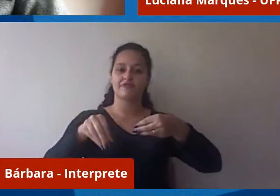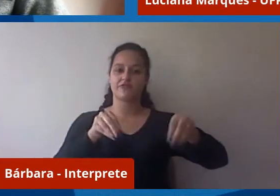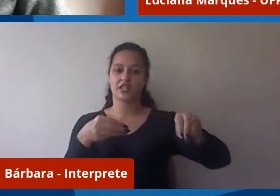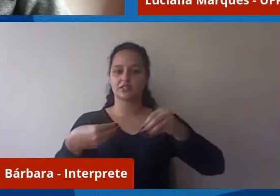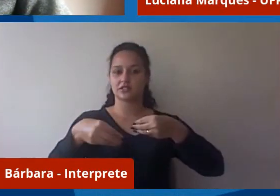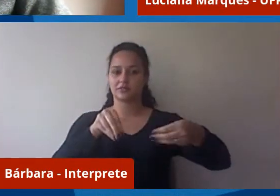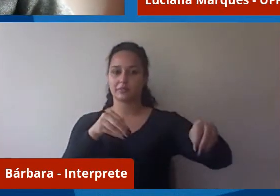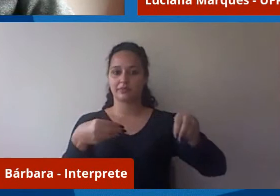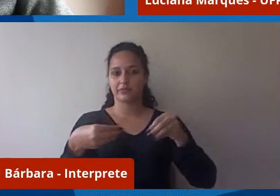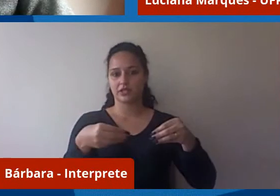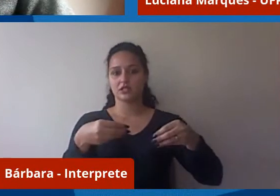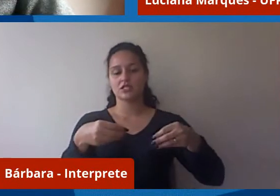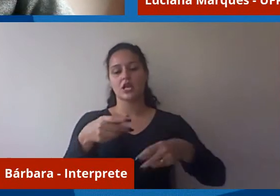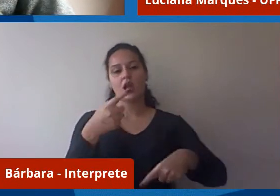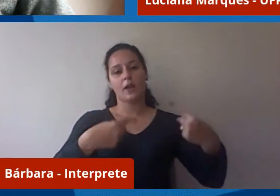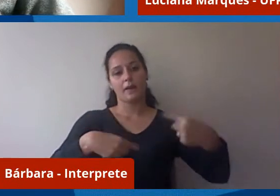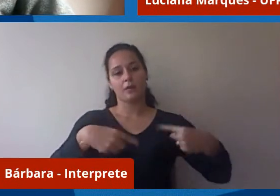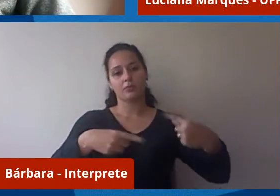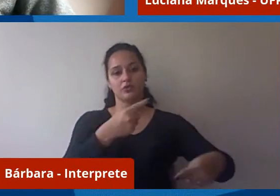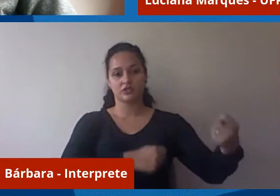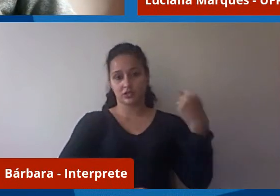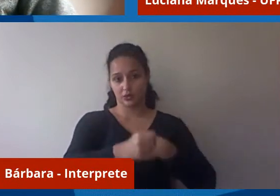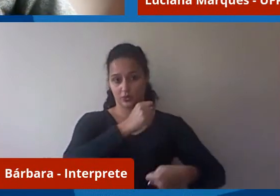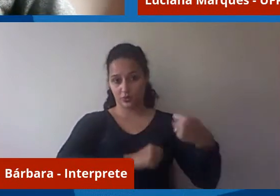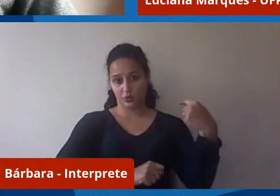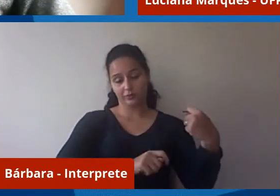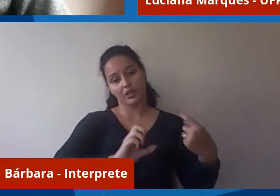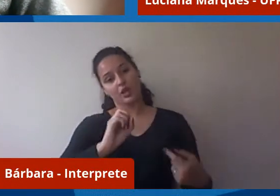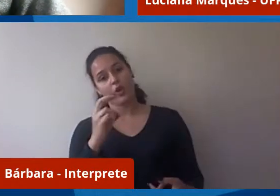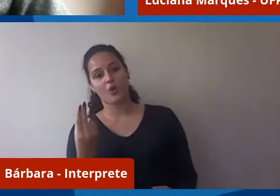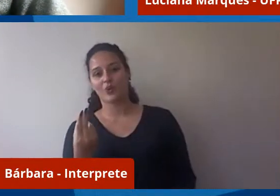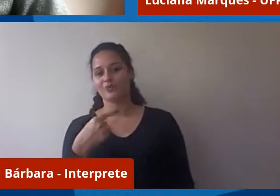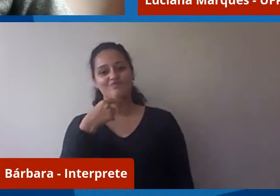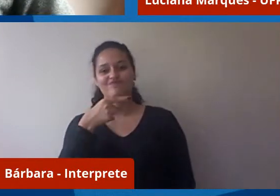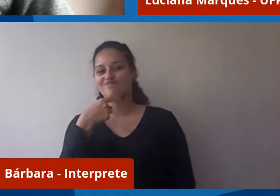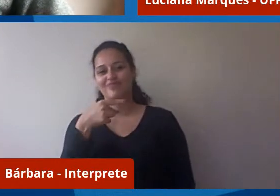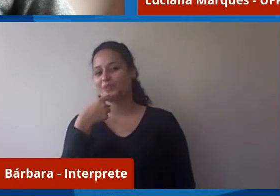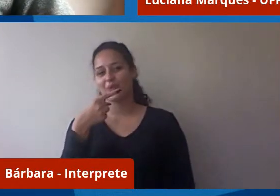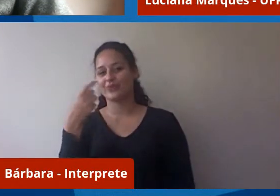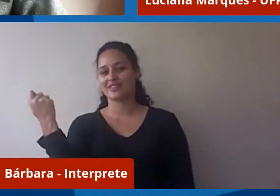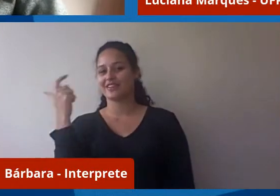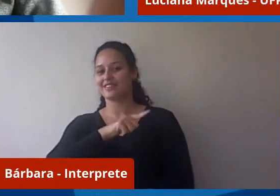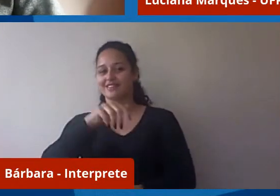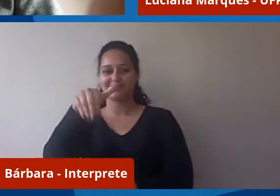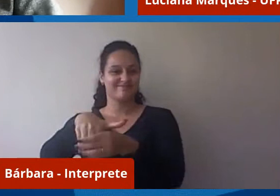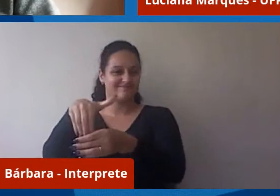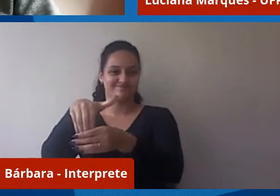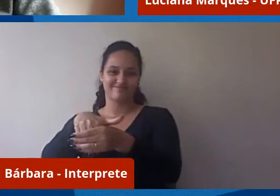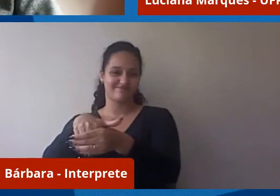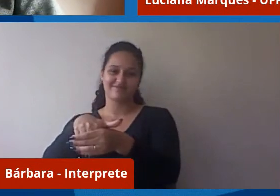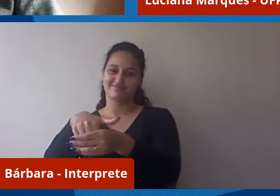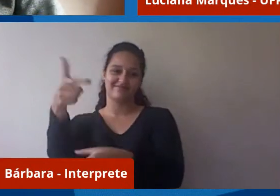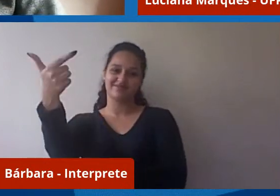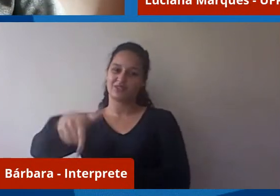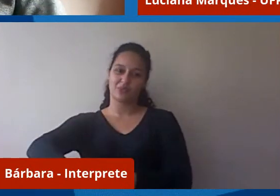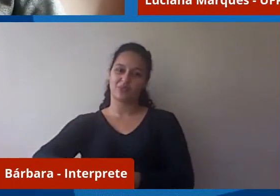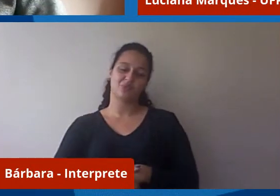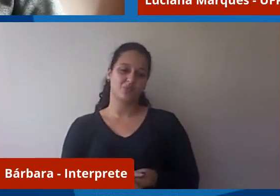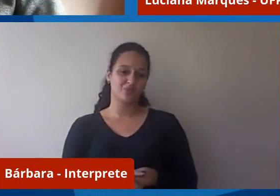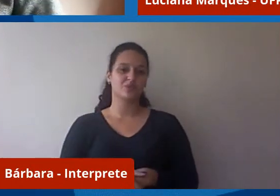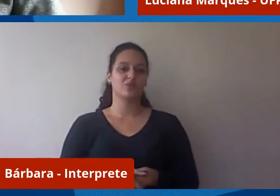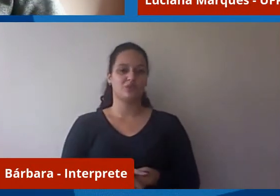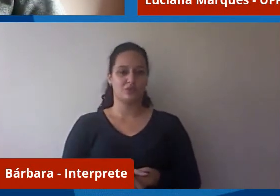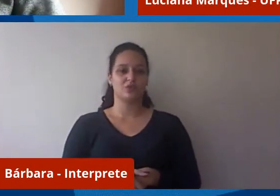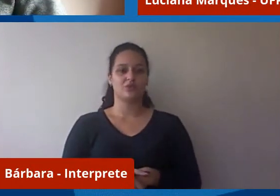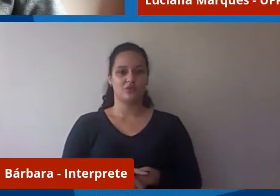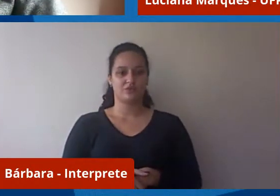econômica, eventualmente até rompe com ela, ou então não tem chance de disputar eleições. não tem chance de se reeleger se não for com